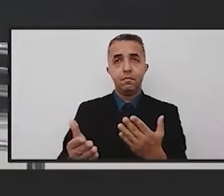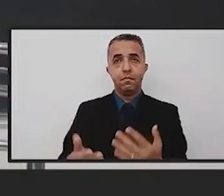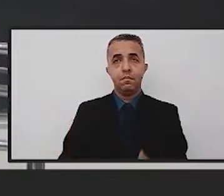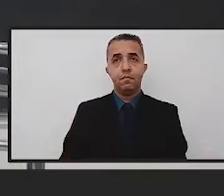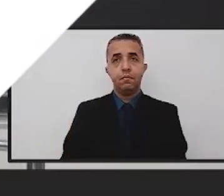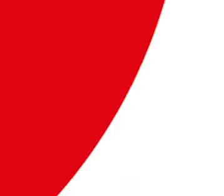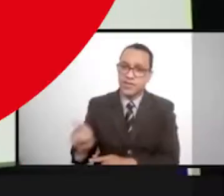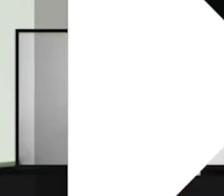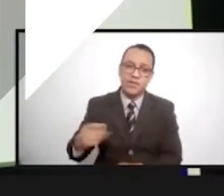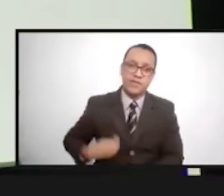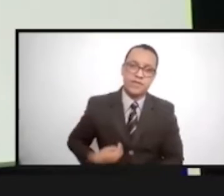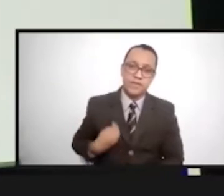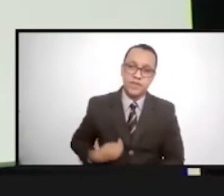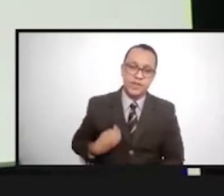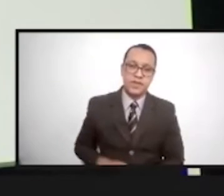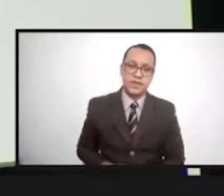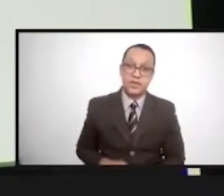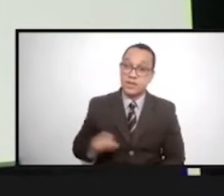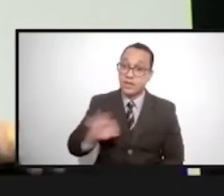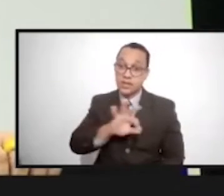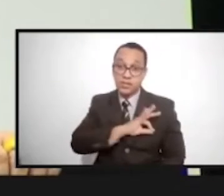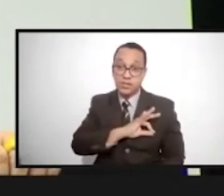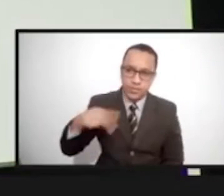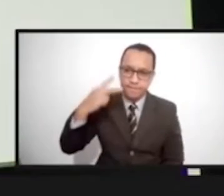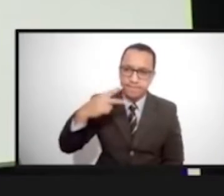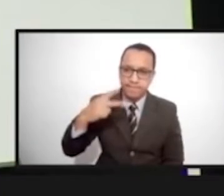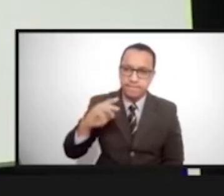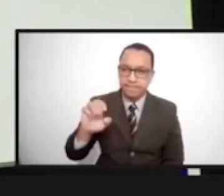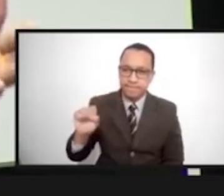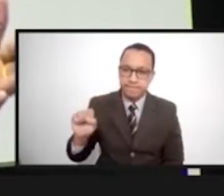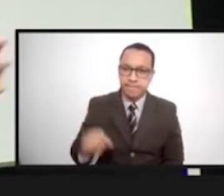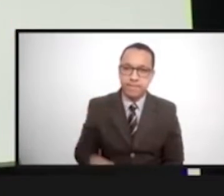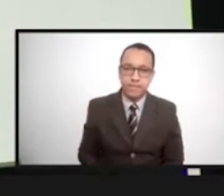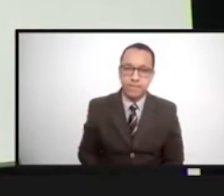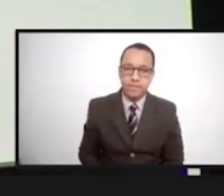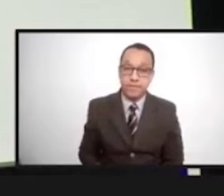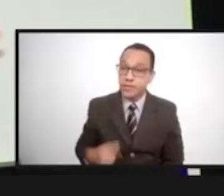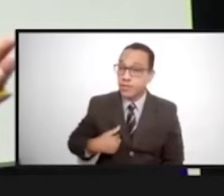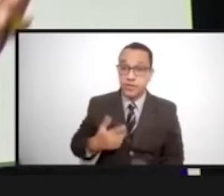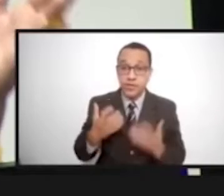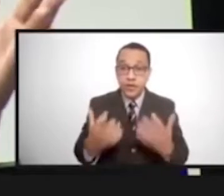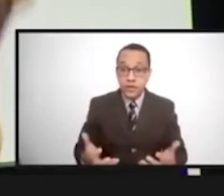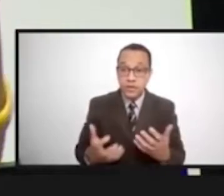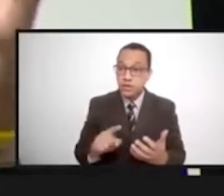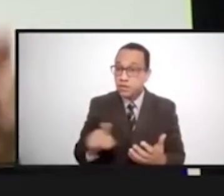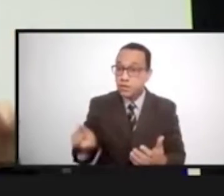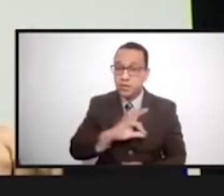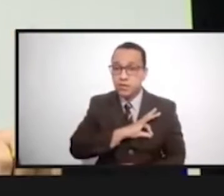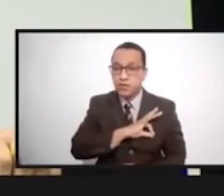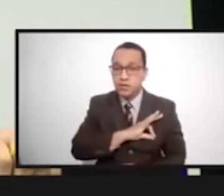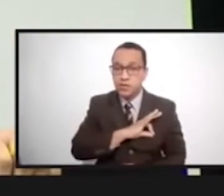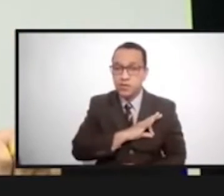da tragédia. Já a vereadora Edna Sampaio, do Partido dos Trabalhadores, que entrou com representação